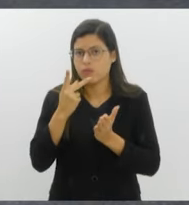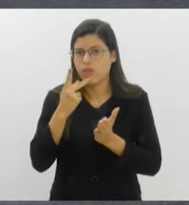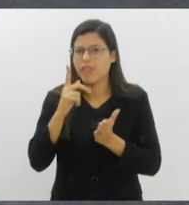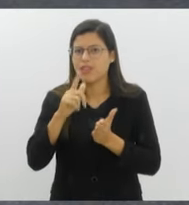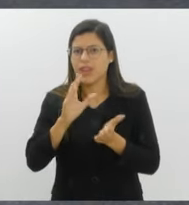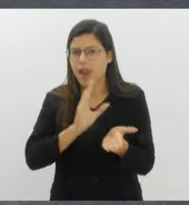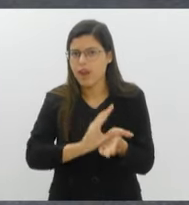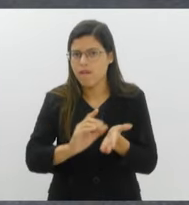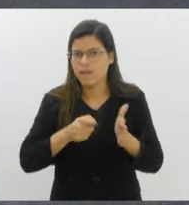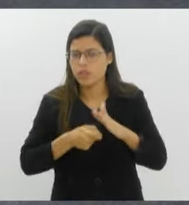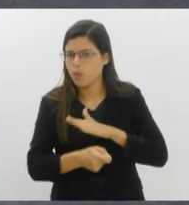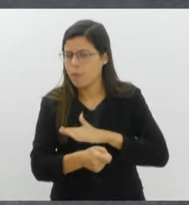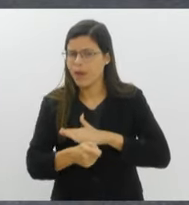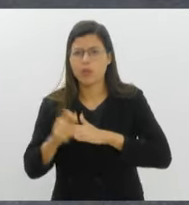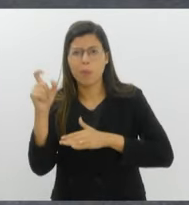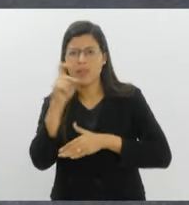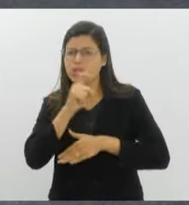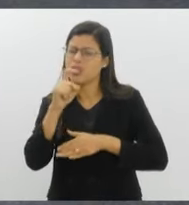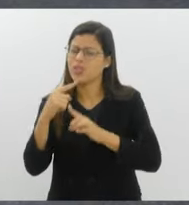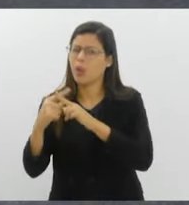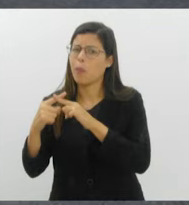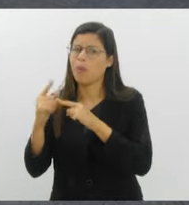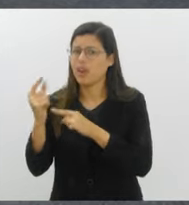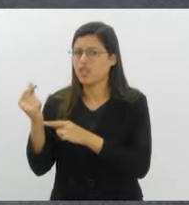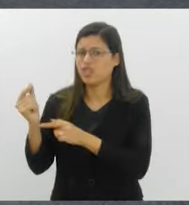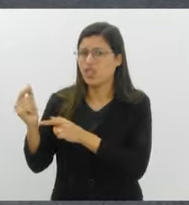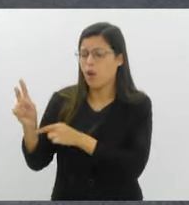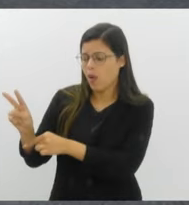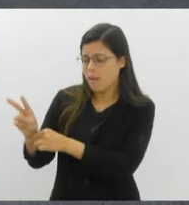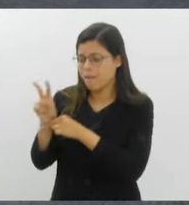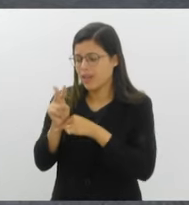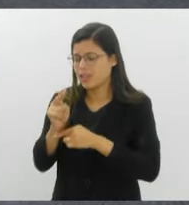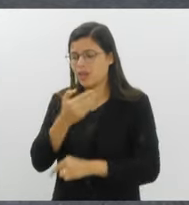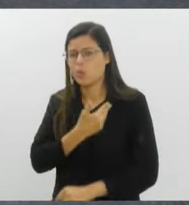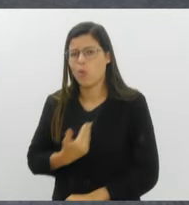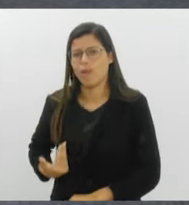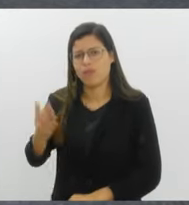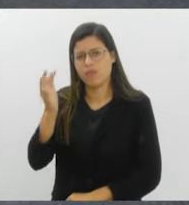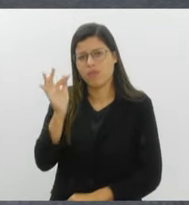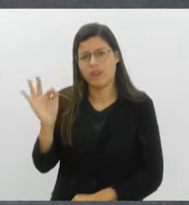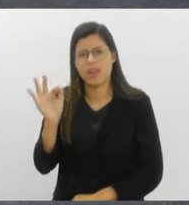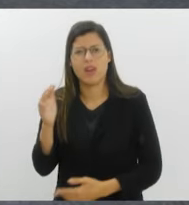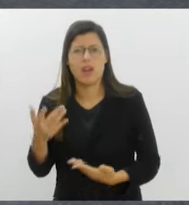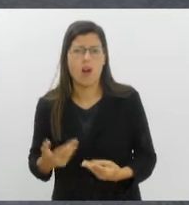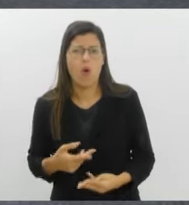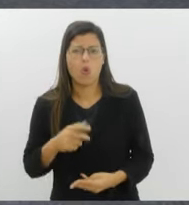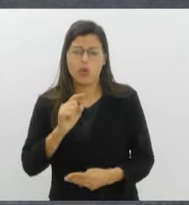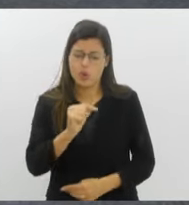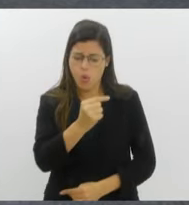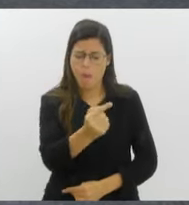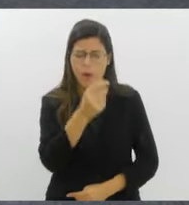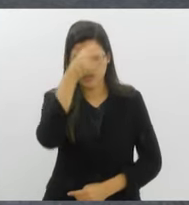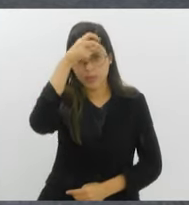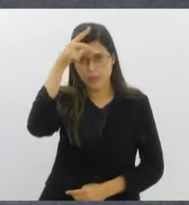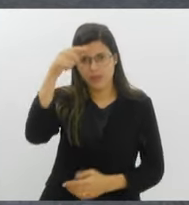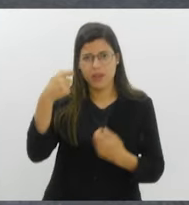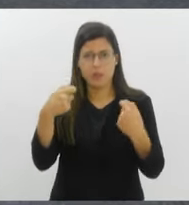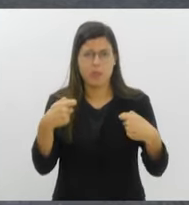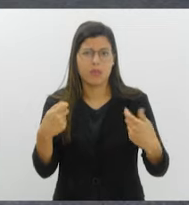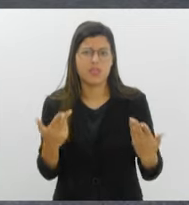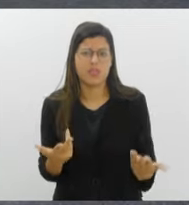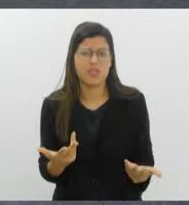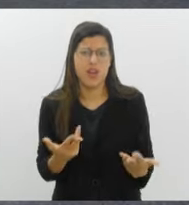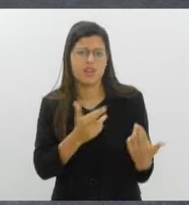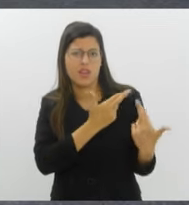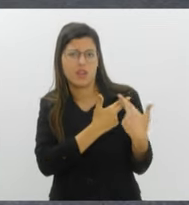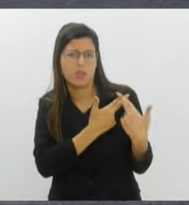mentira, porque é dinheiro emprestado do governo federal. E que quem vai pagar a conta é o próximo prefeito, quem vai pagar a conta é o cidadão do Rio de Janeiro.